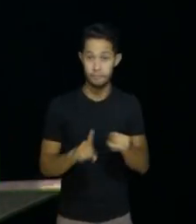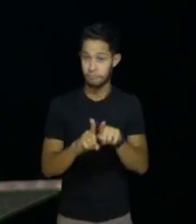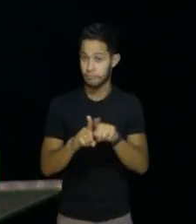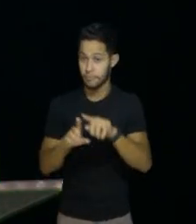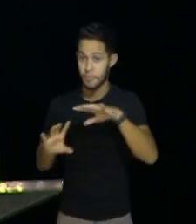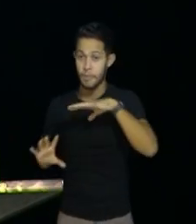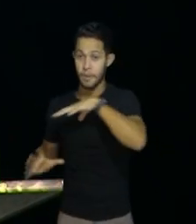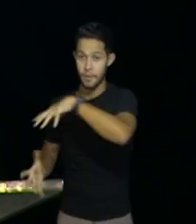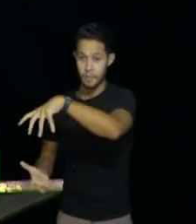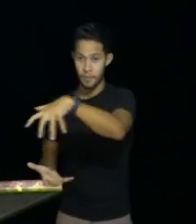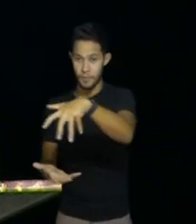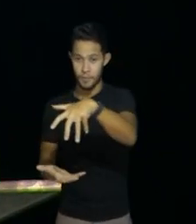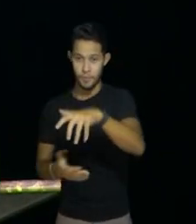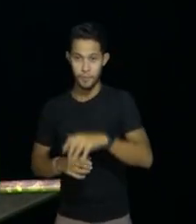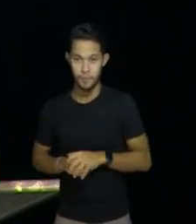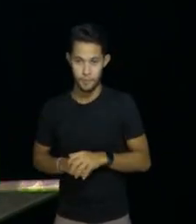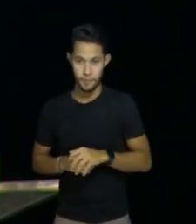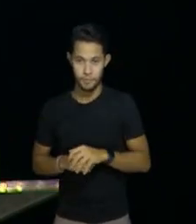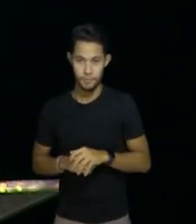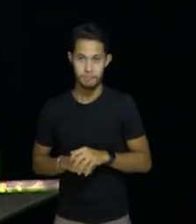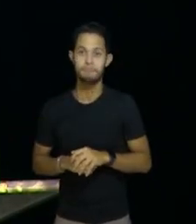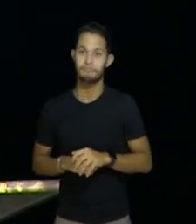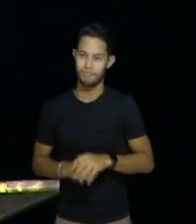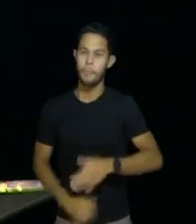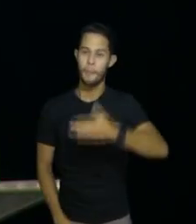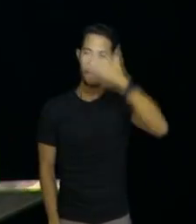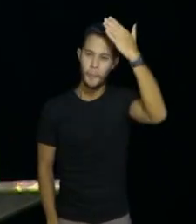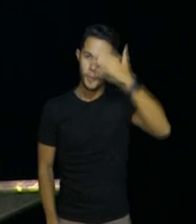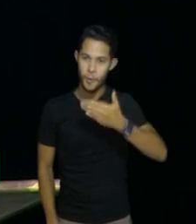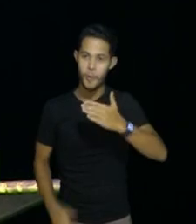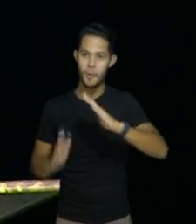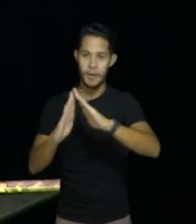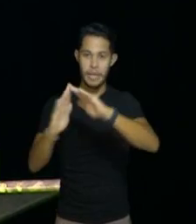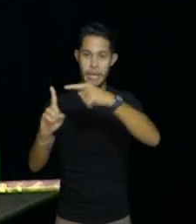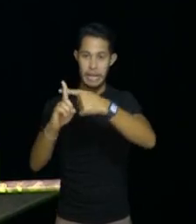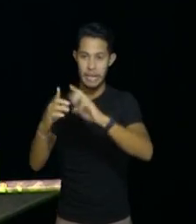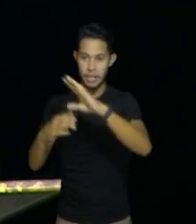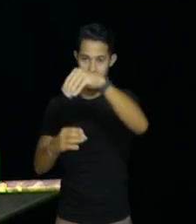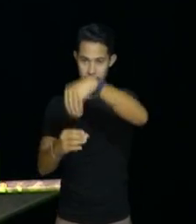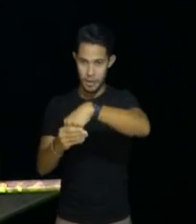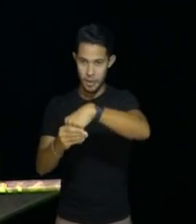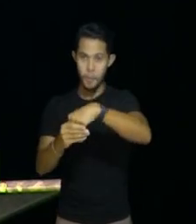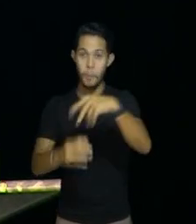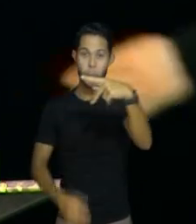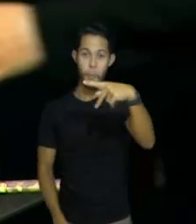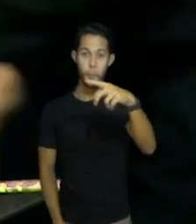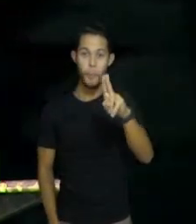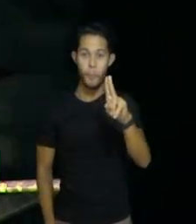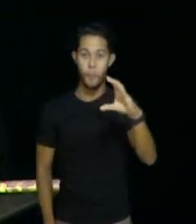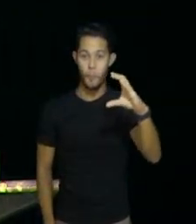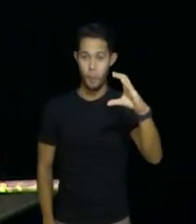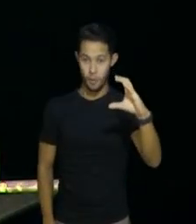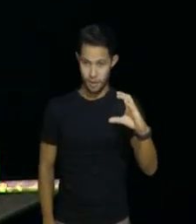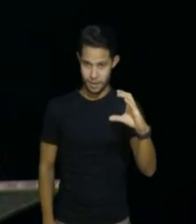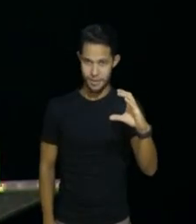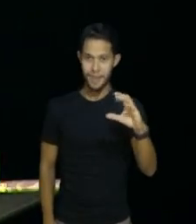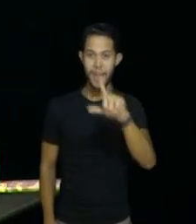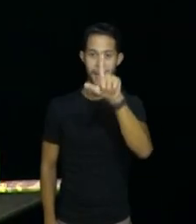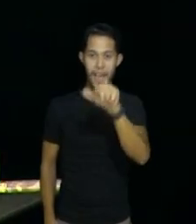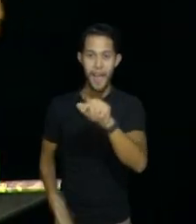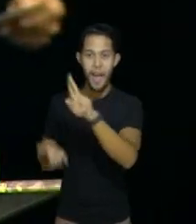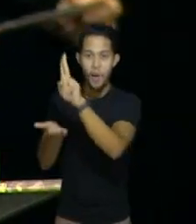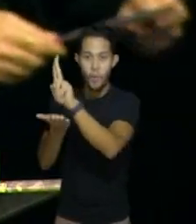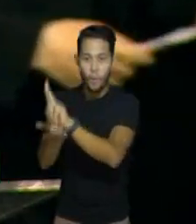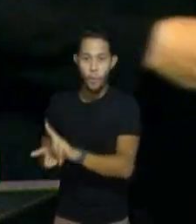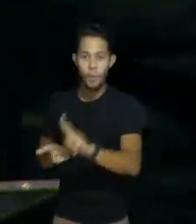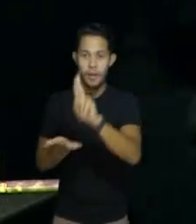seu nome a prova de que foram formadas dentro de uma igreja, a PUC, a Universidade Católica. Nós temos aqui na nossa cidade